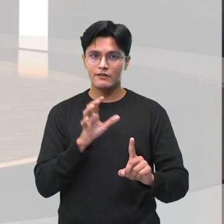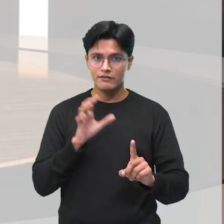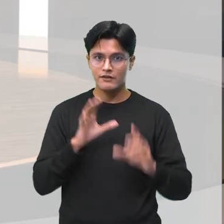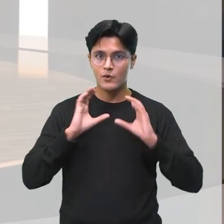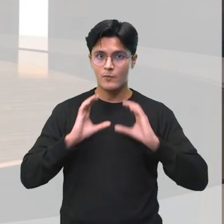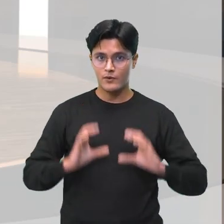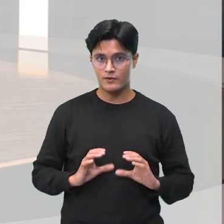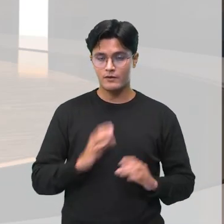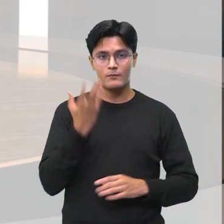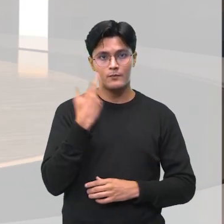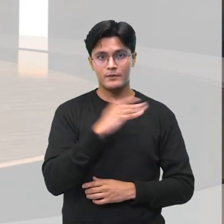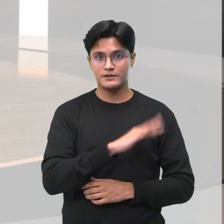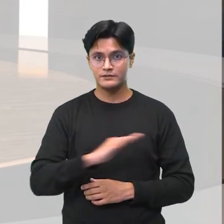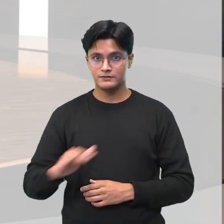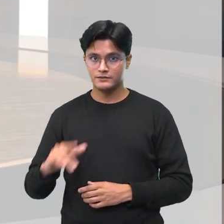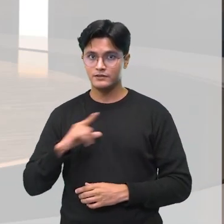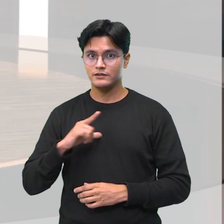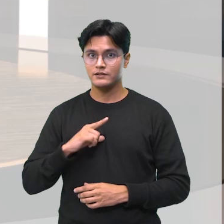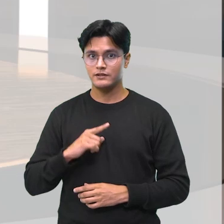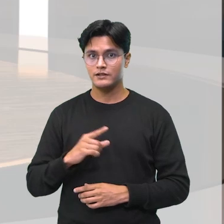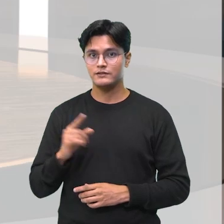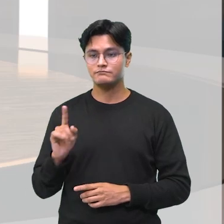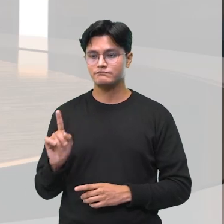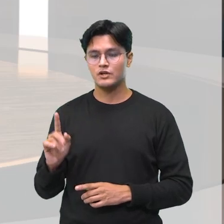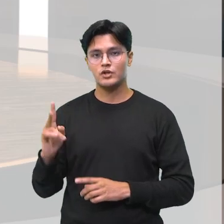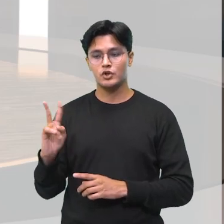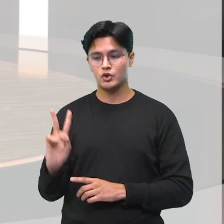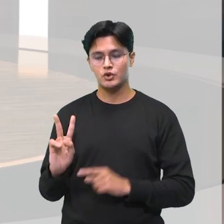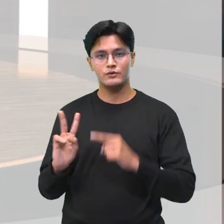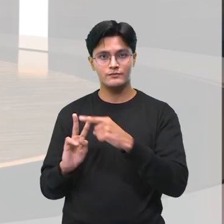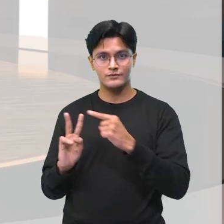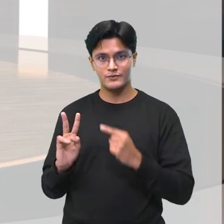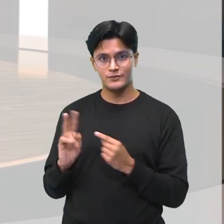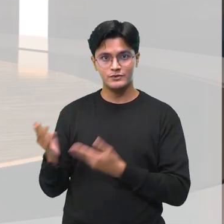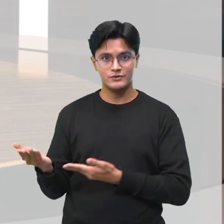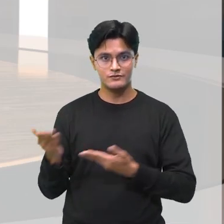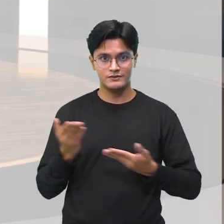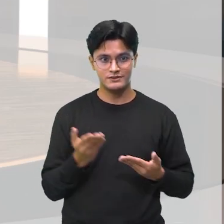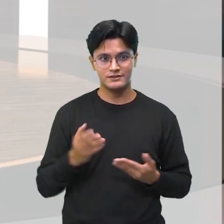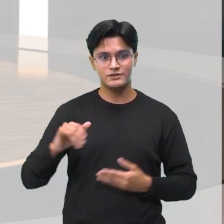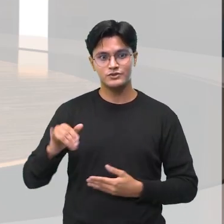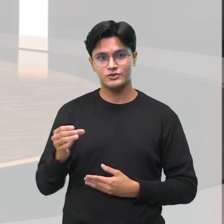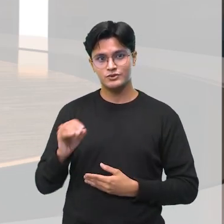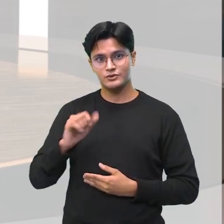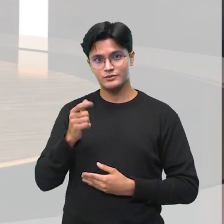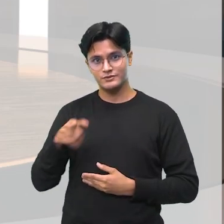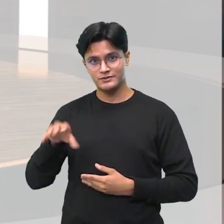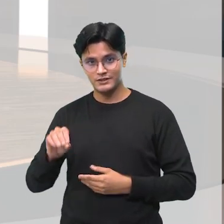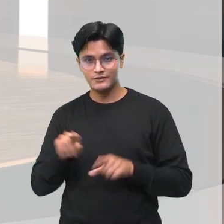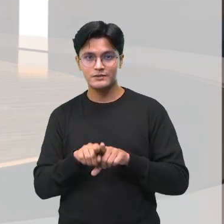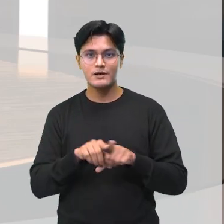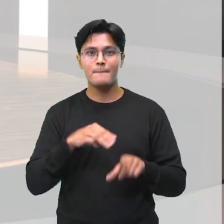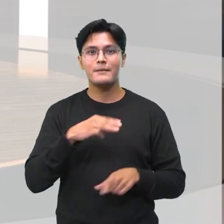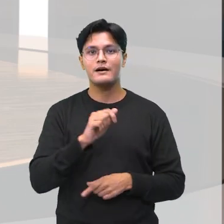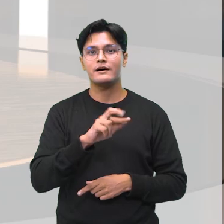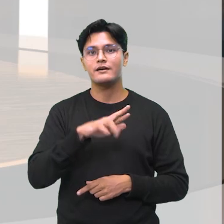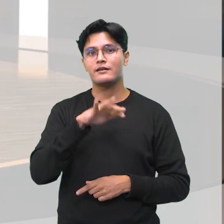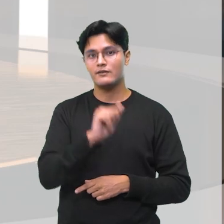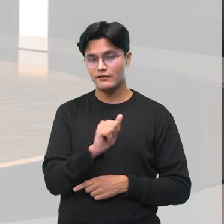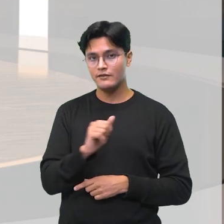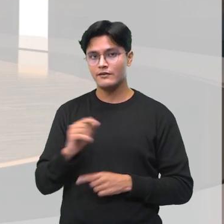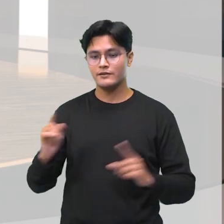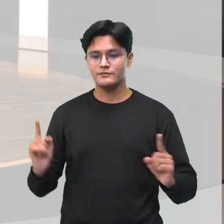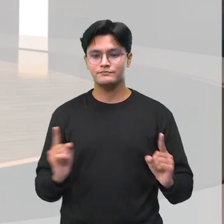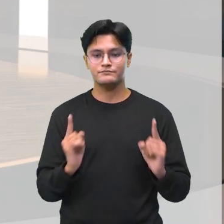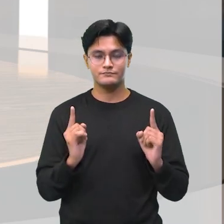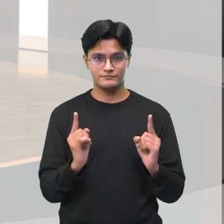tema, nós temos aqui dois convidados, João e Maria, que são pais dedicados e preocupados com a educação de seus